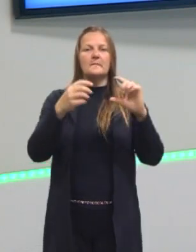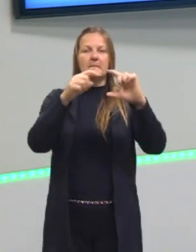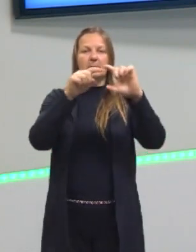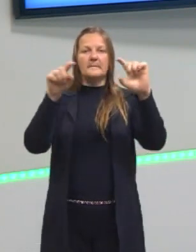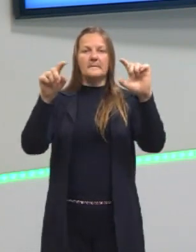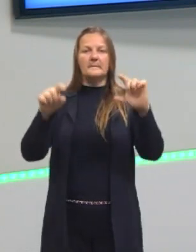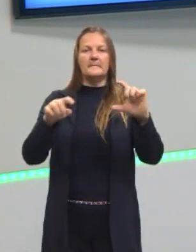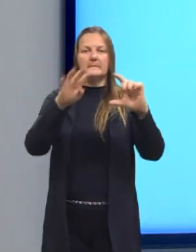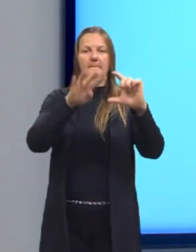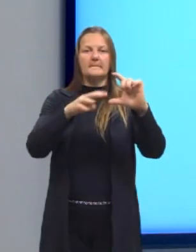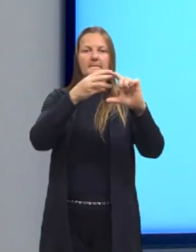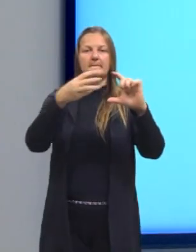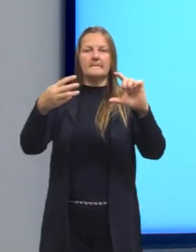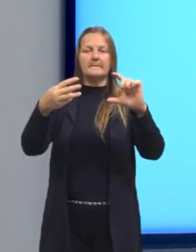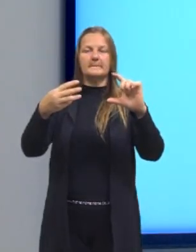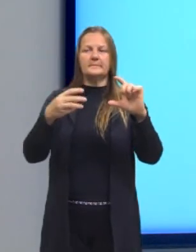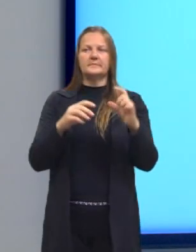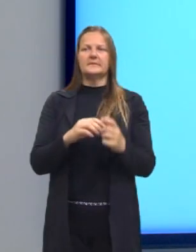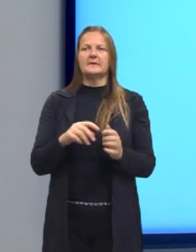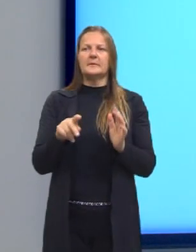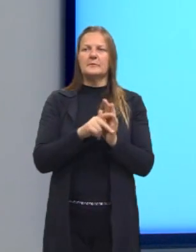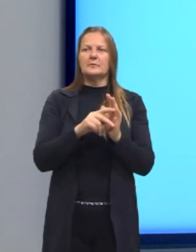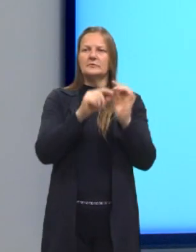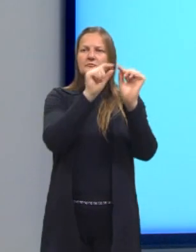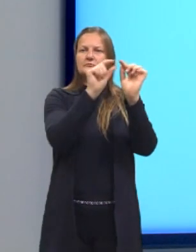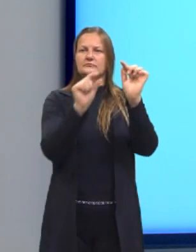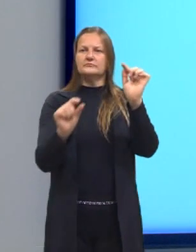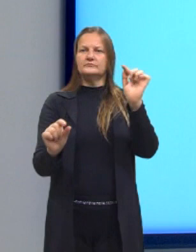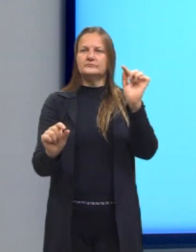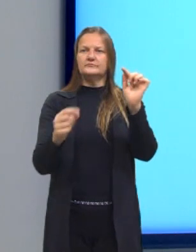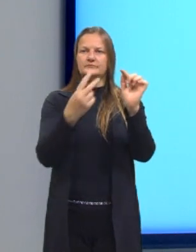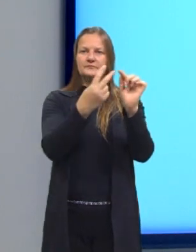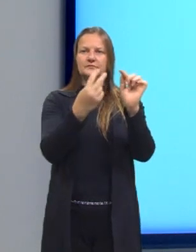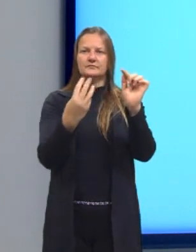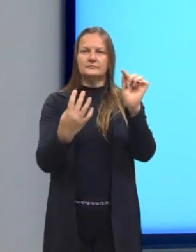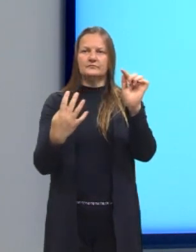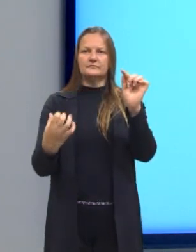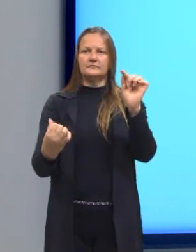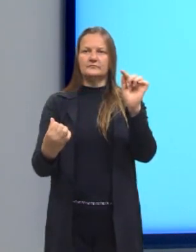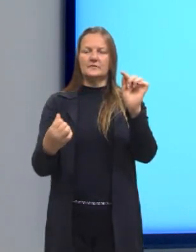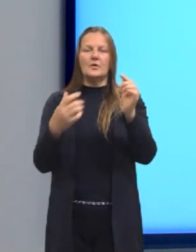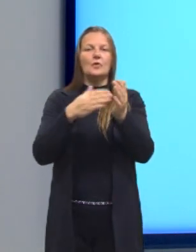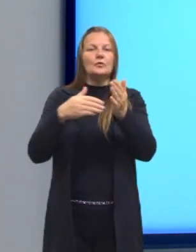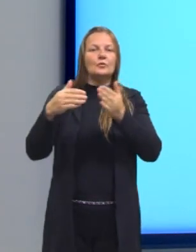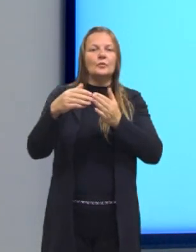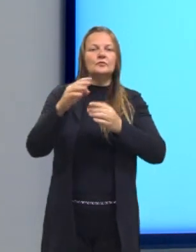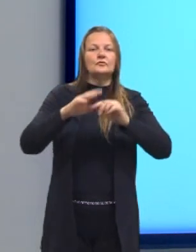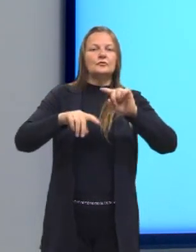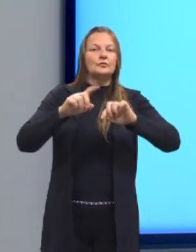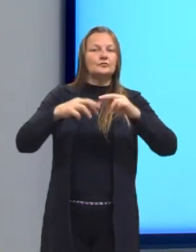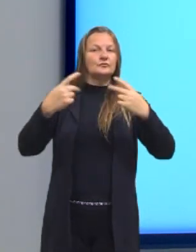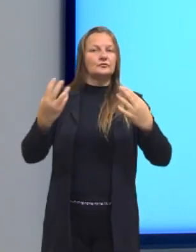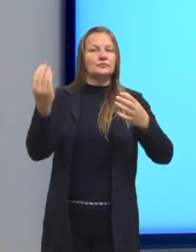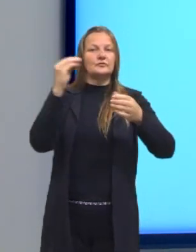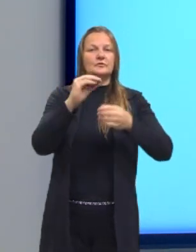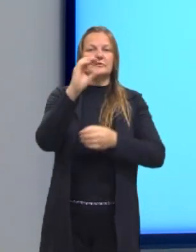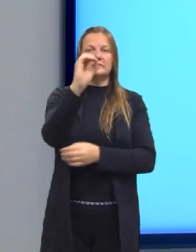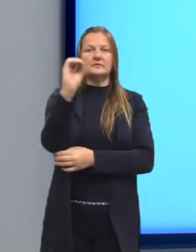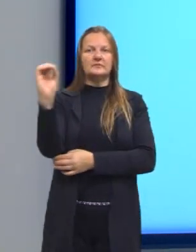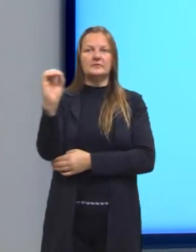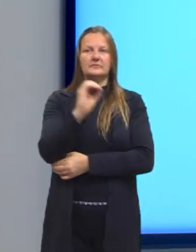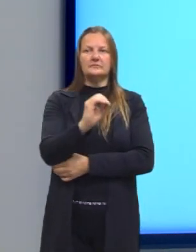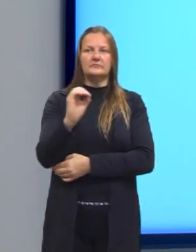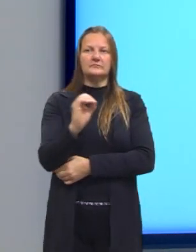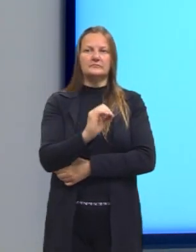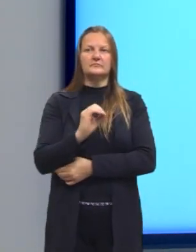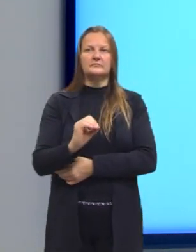e saber que a diagonal principal vai ter o 2 o 4 e o 6 e todos os outros elementos seriam o